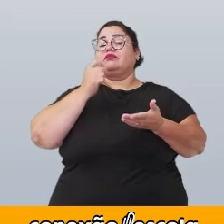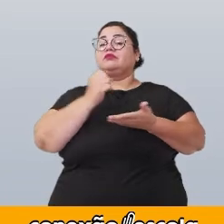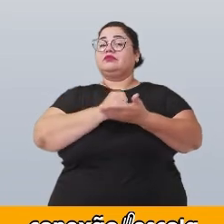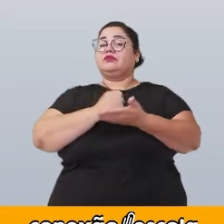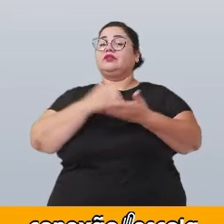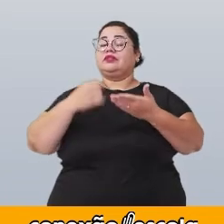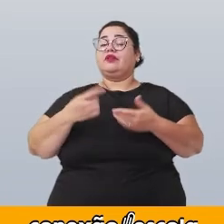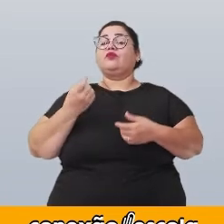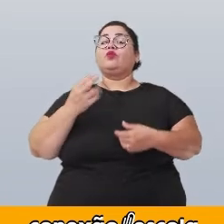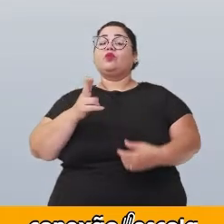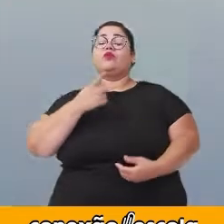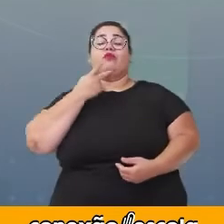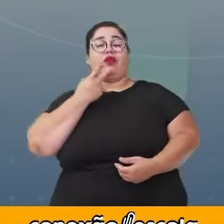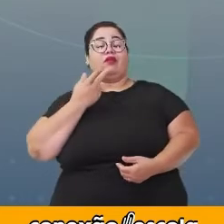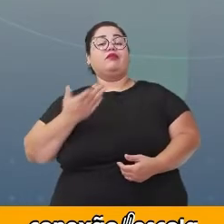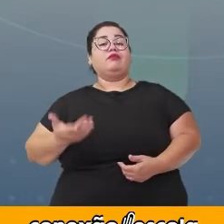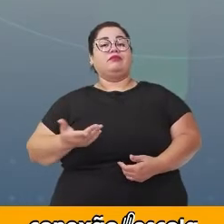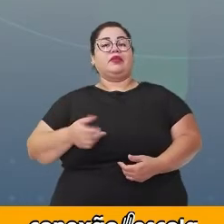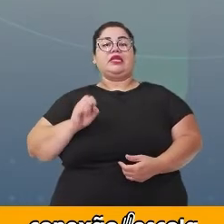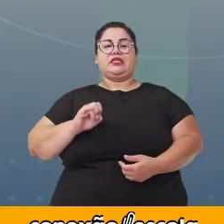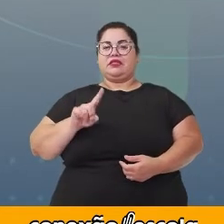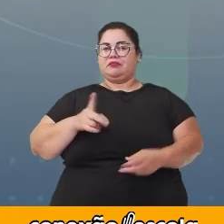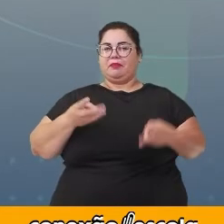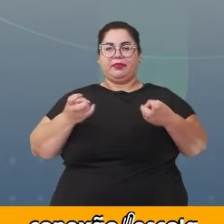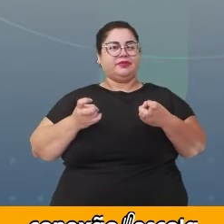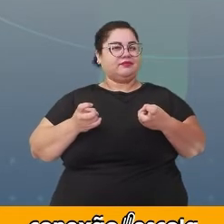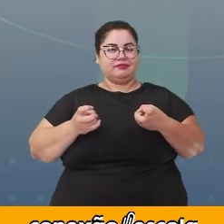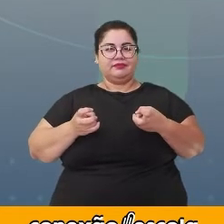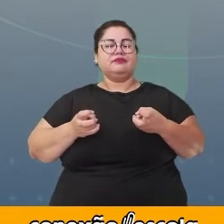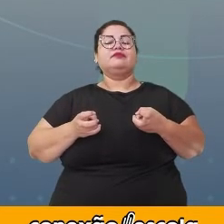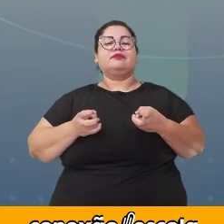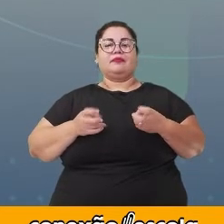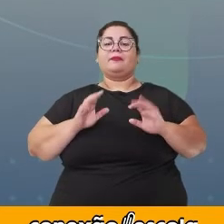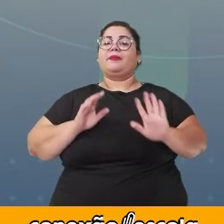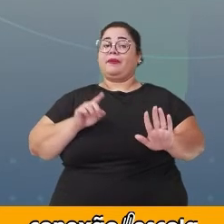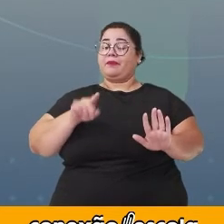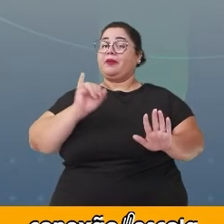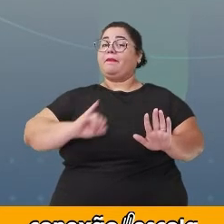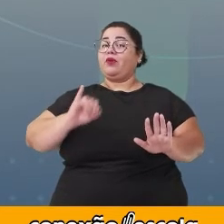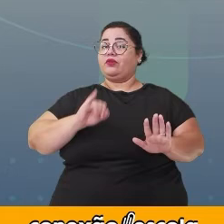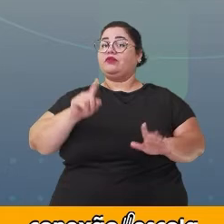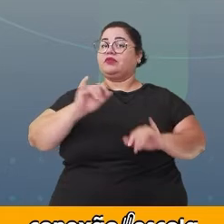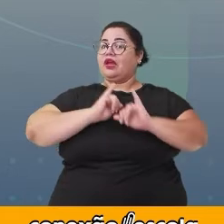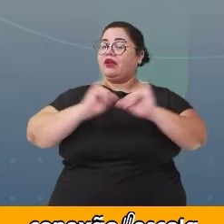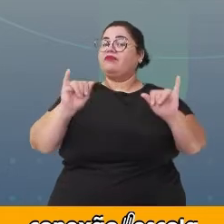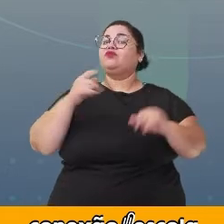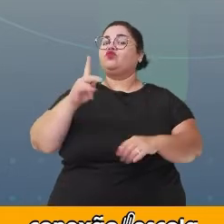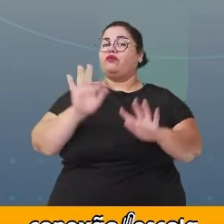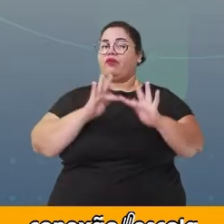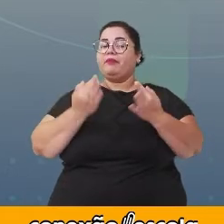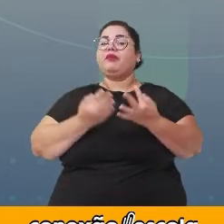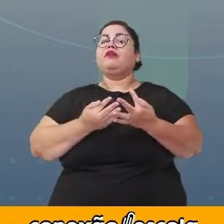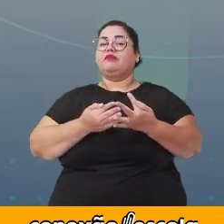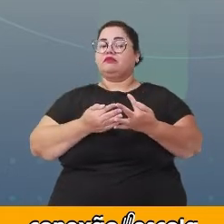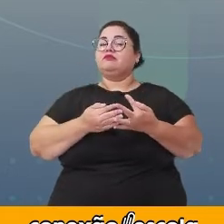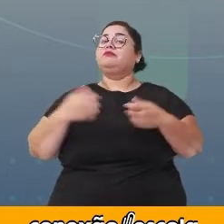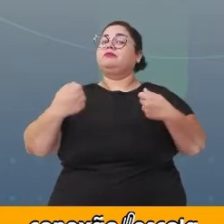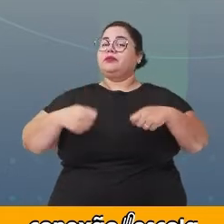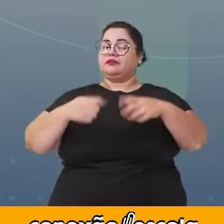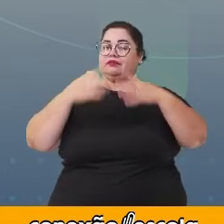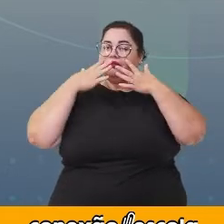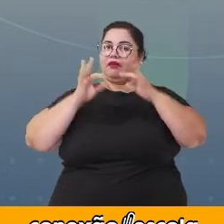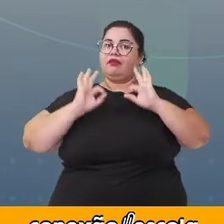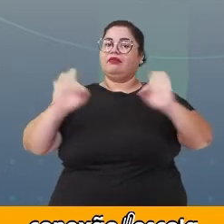indicada pelo médico? Se ainda não, e é importante você ressaltar isso para a sua família, fique